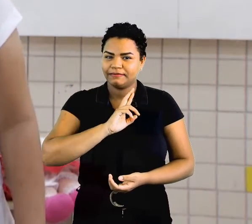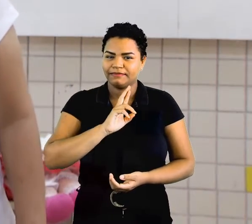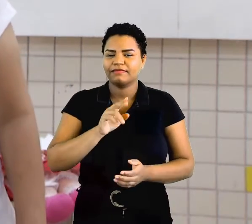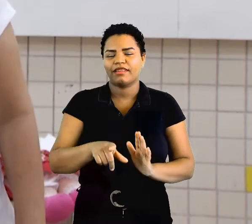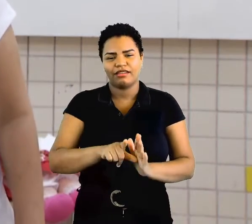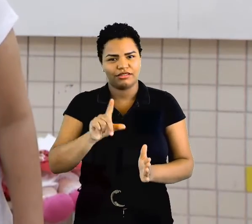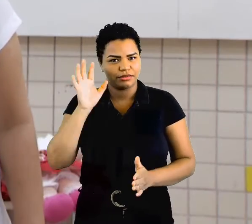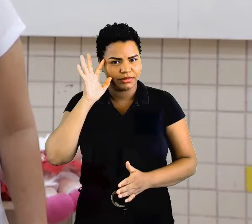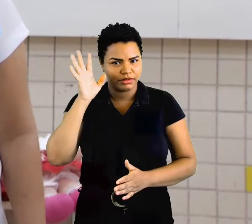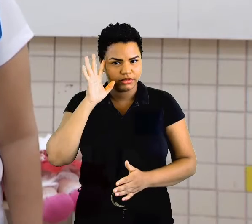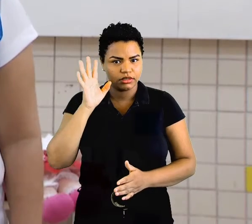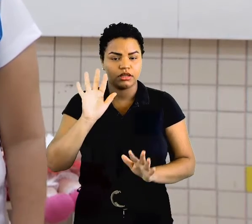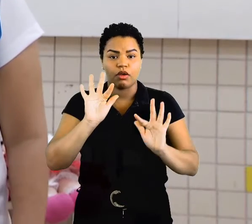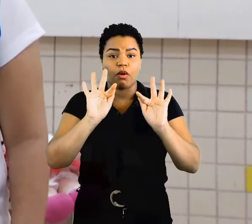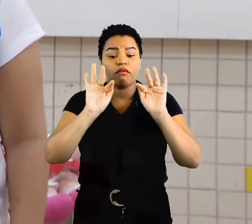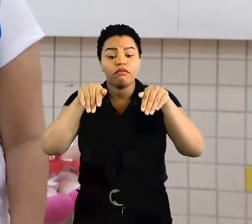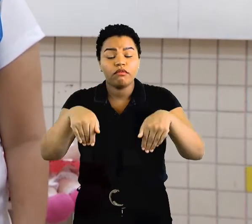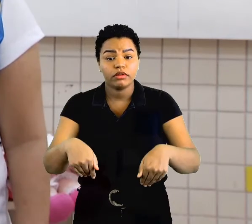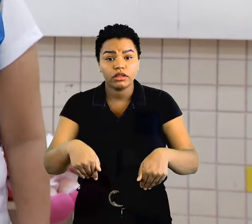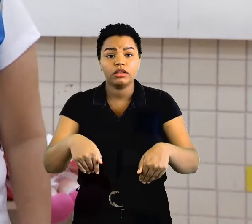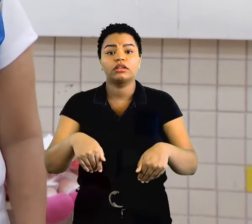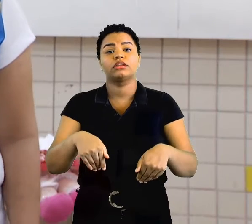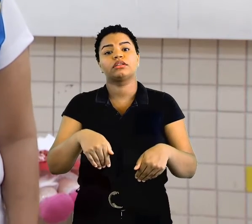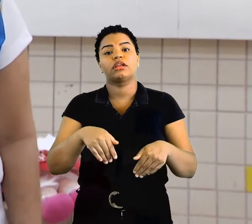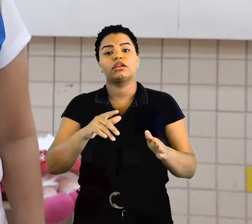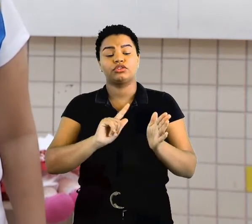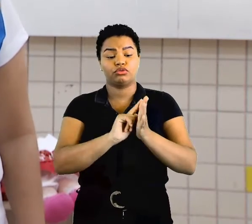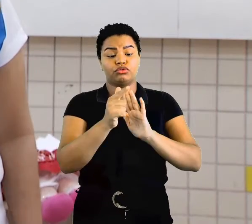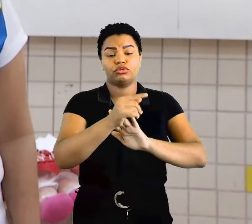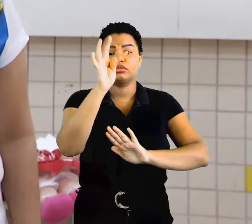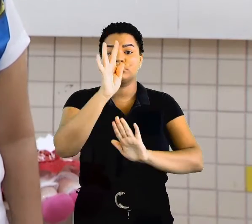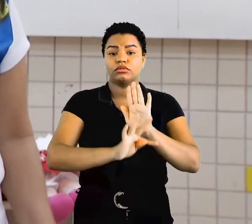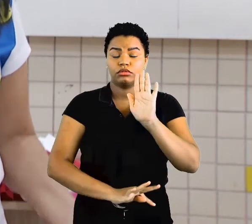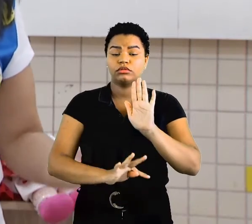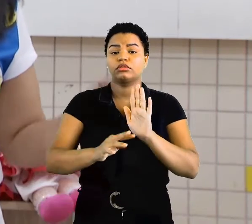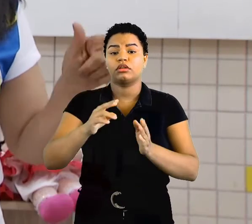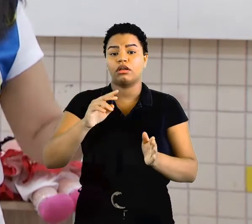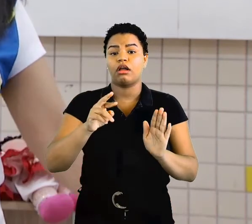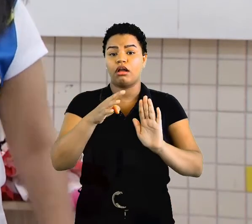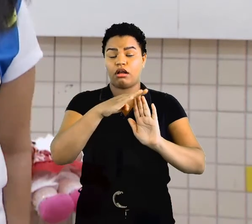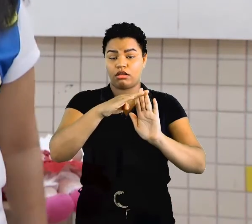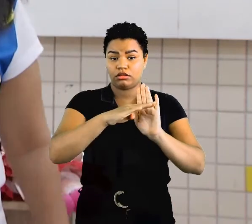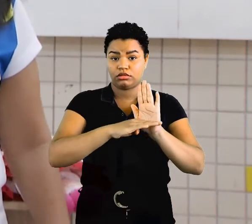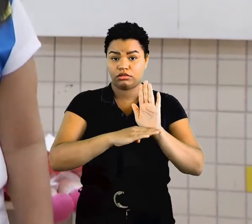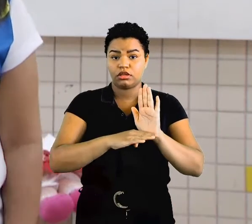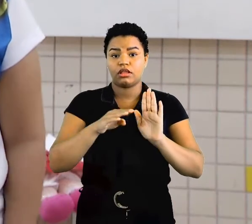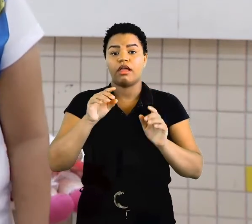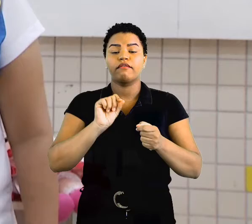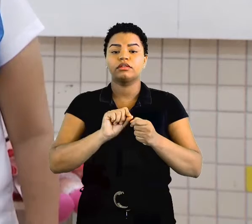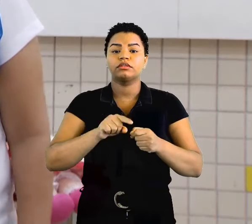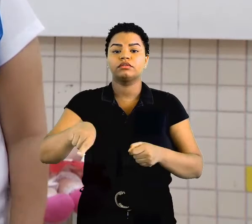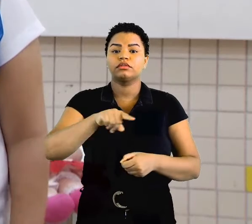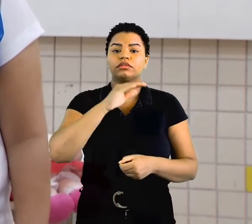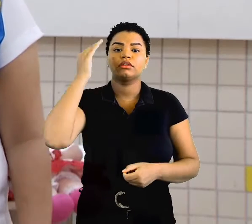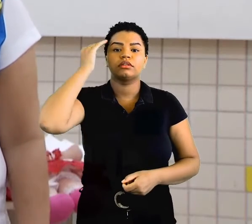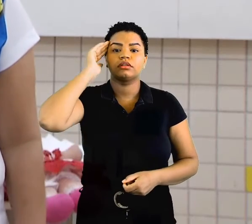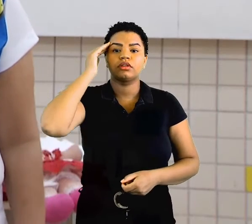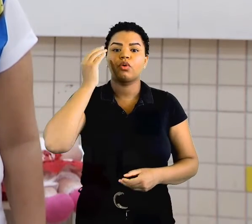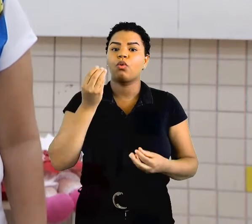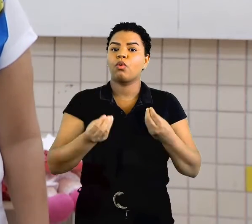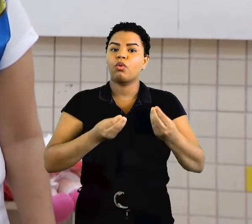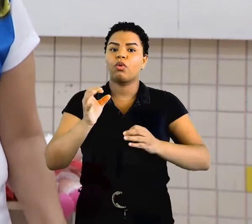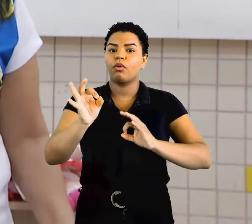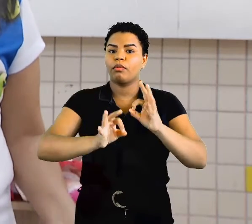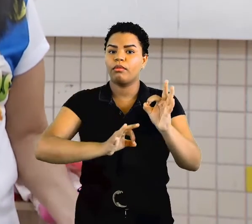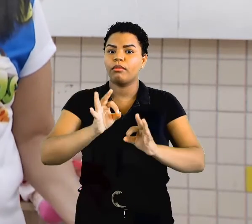A finalidade do gênero textual receita é fazer você entender como preparar um